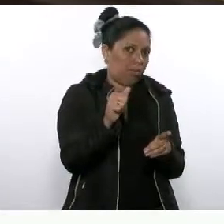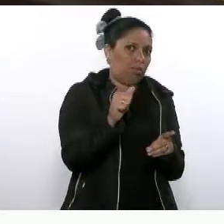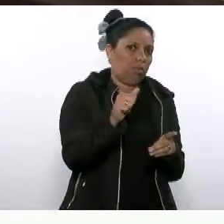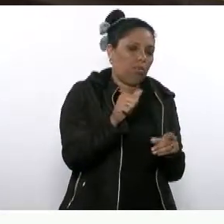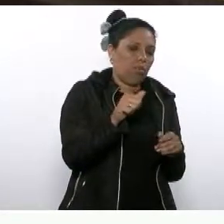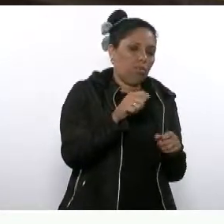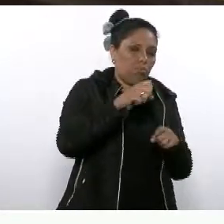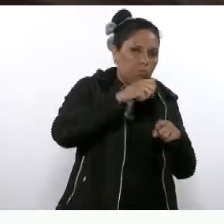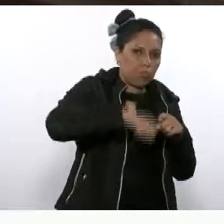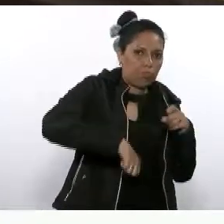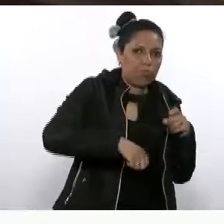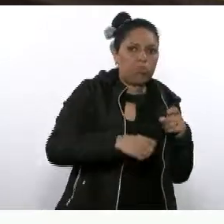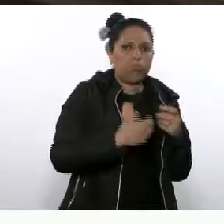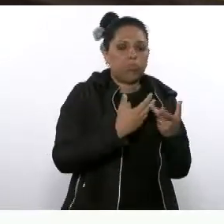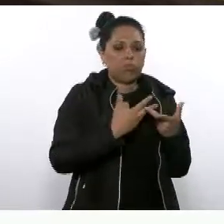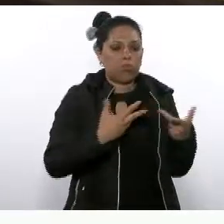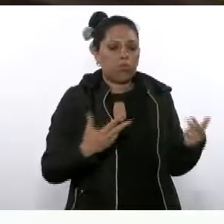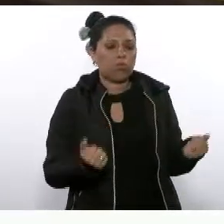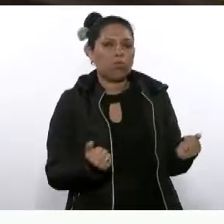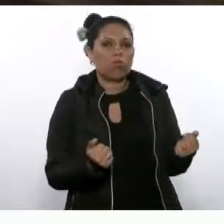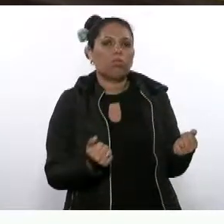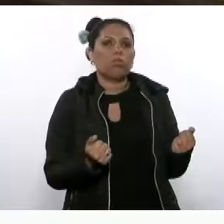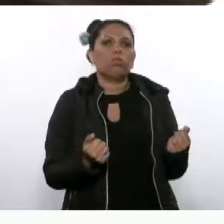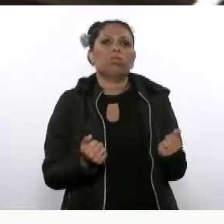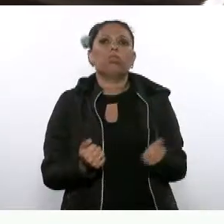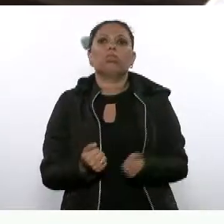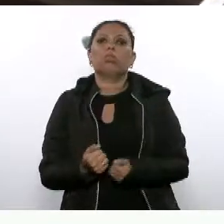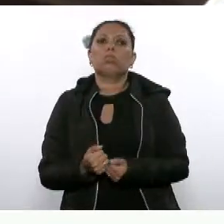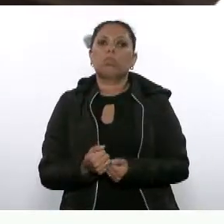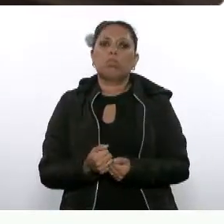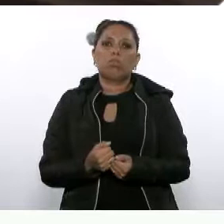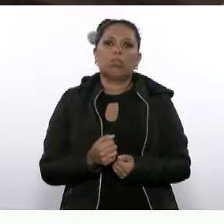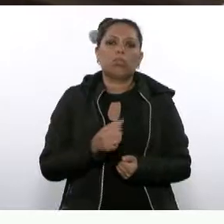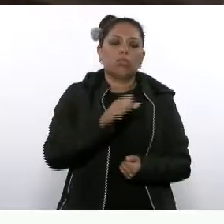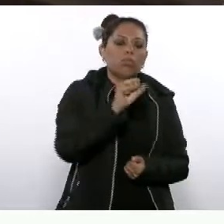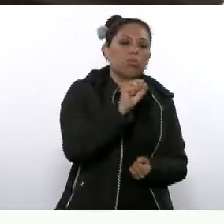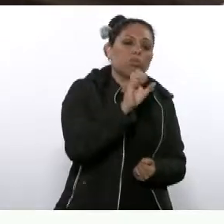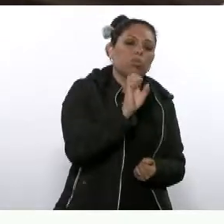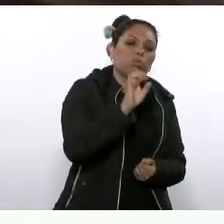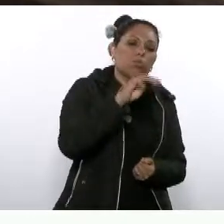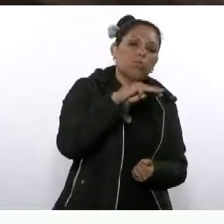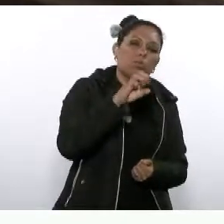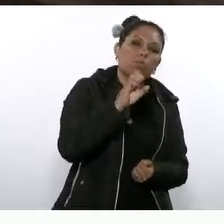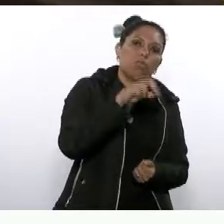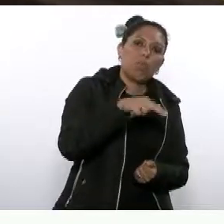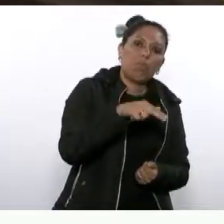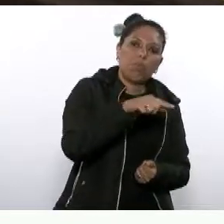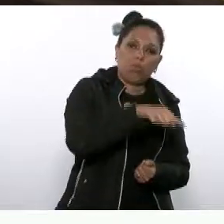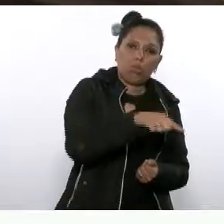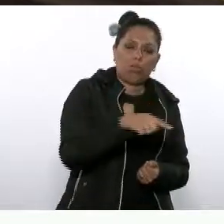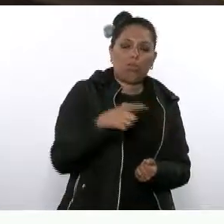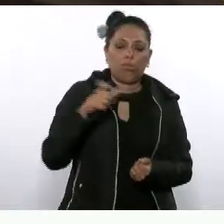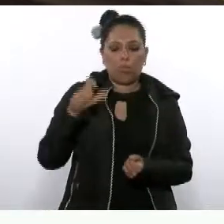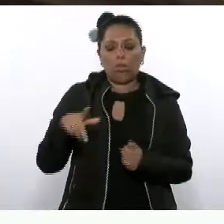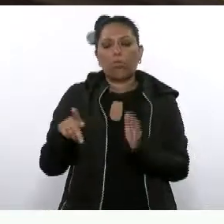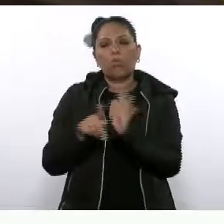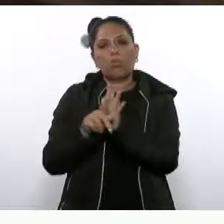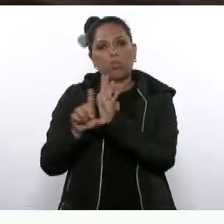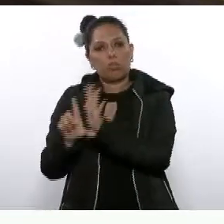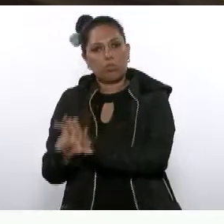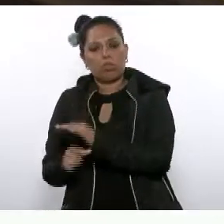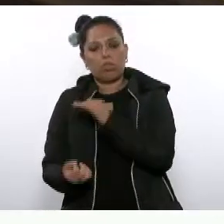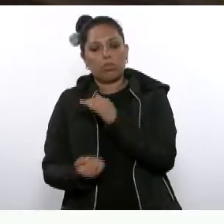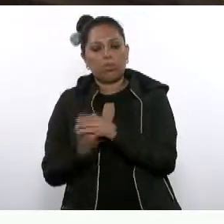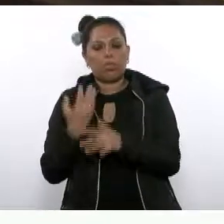de material orgânico, no caso aí do esperma. Então, é também um projeto de lei para que se